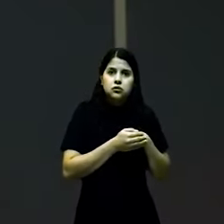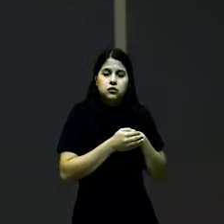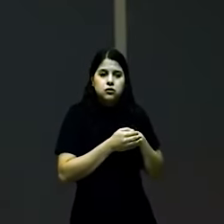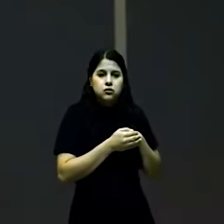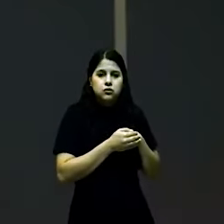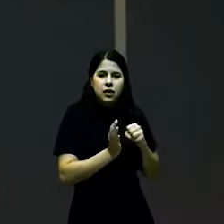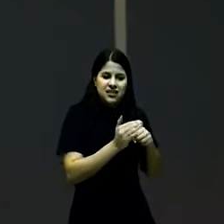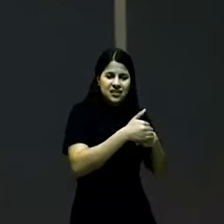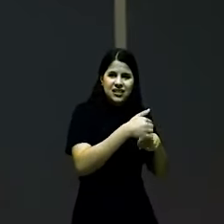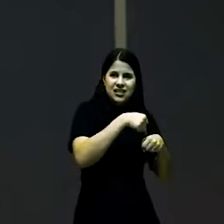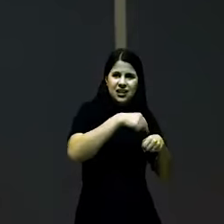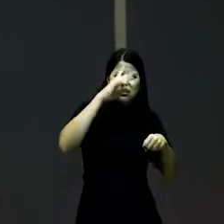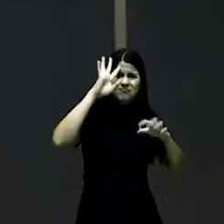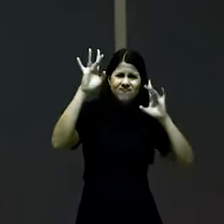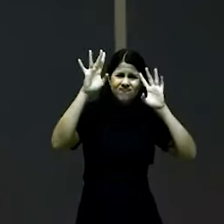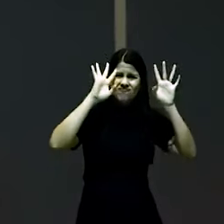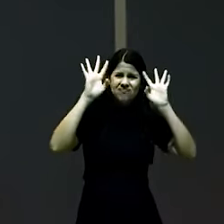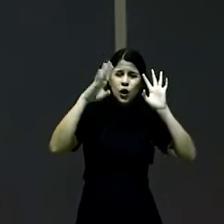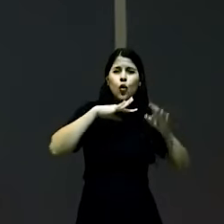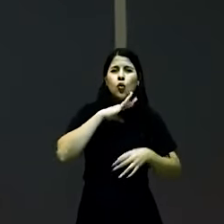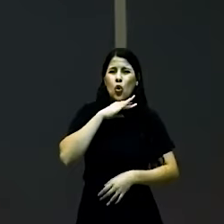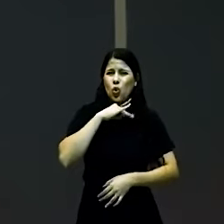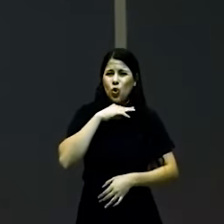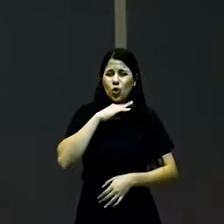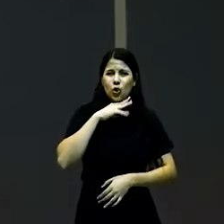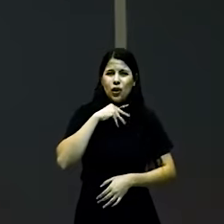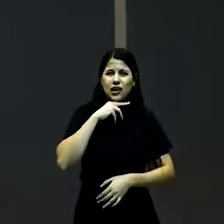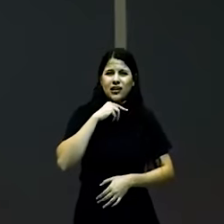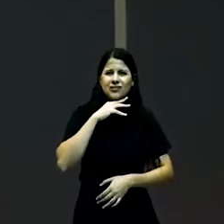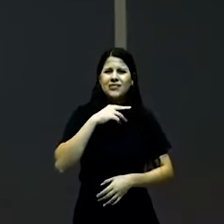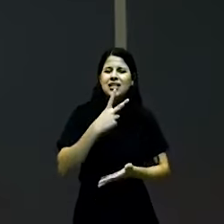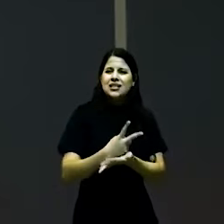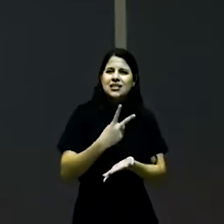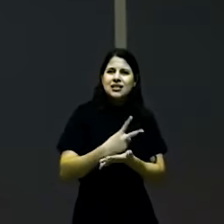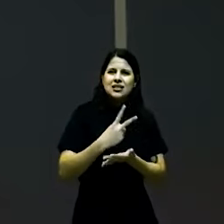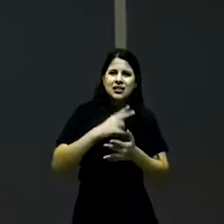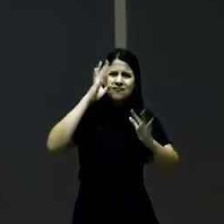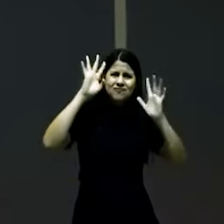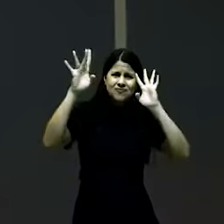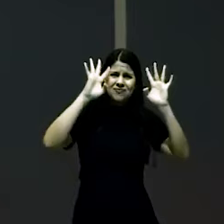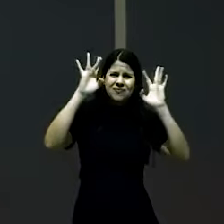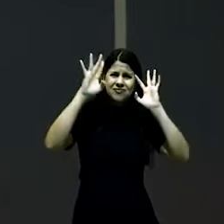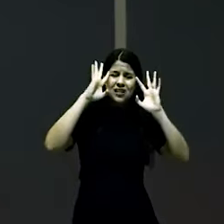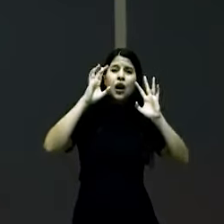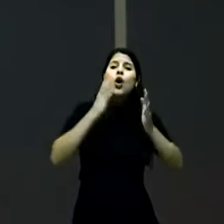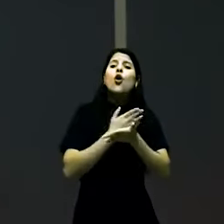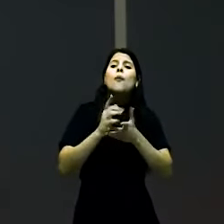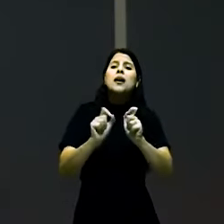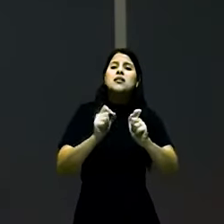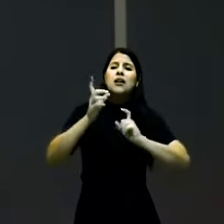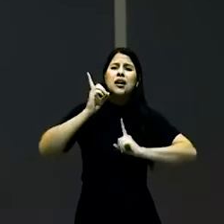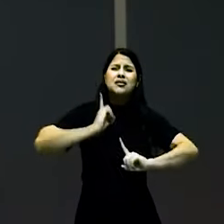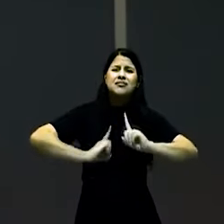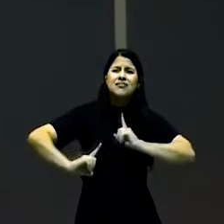sadios. A caverna é um lugar que sempre vai te levar para uma depressão, para um